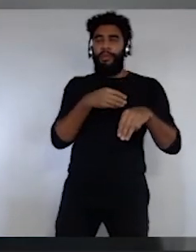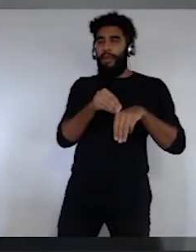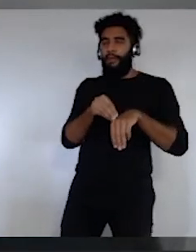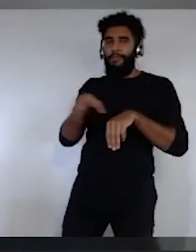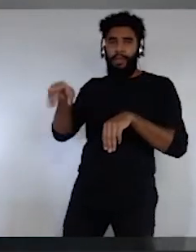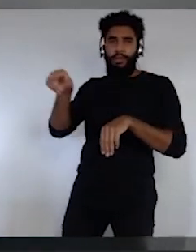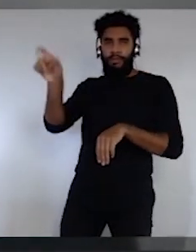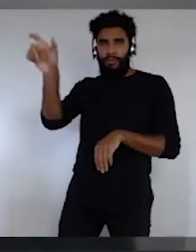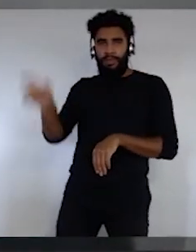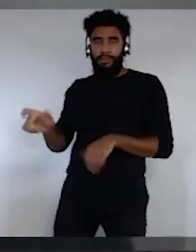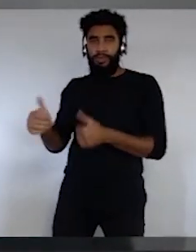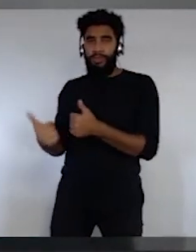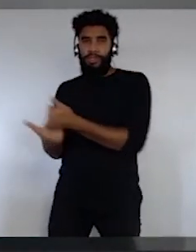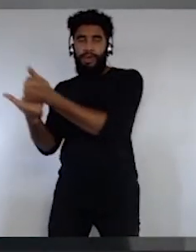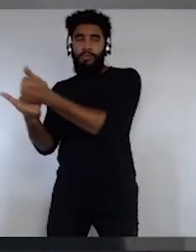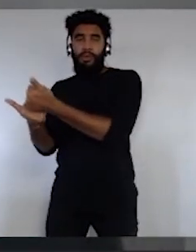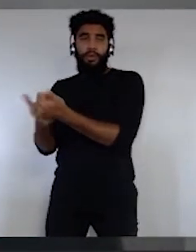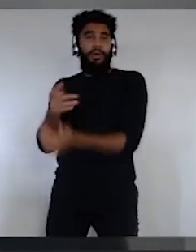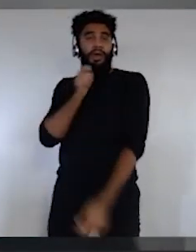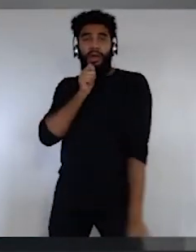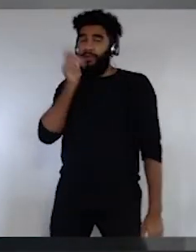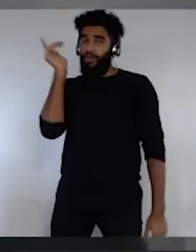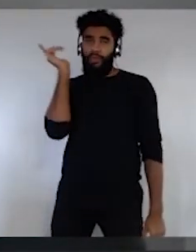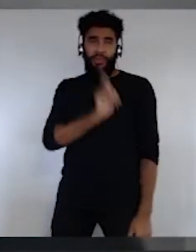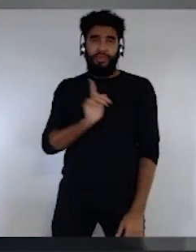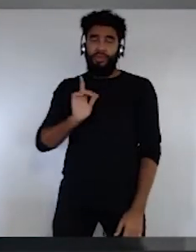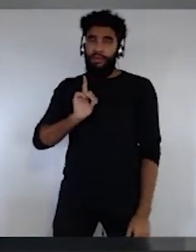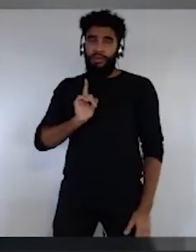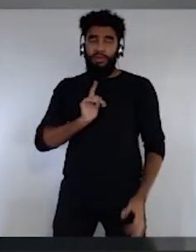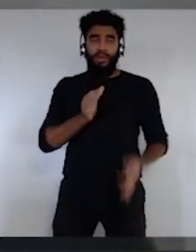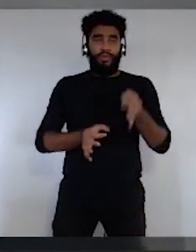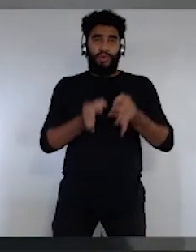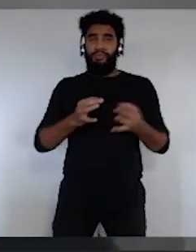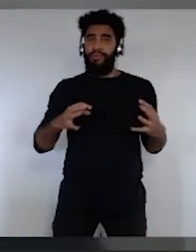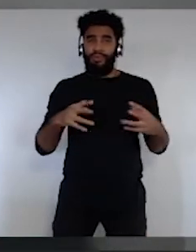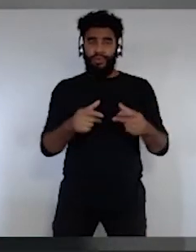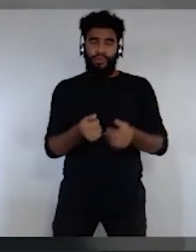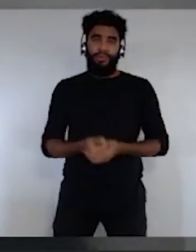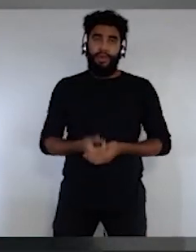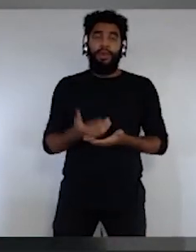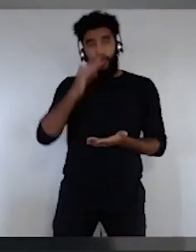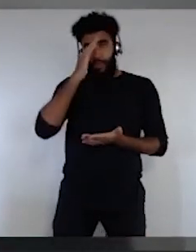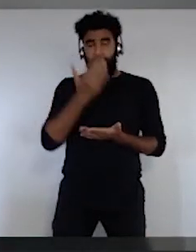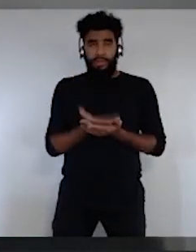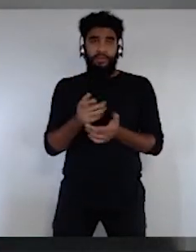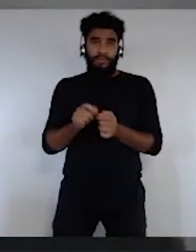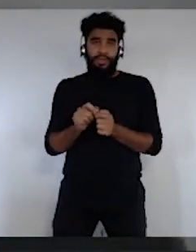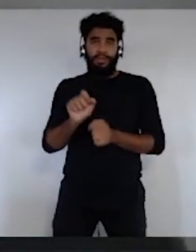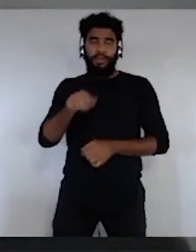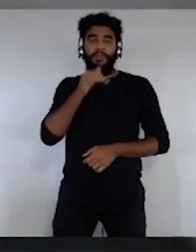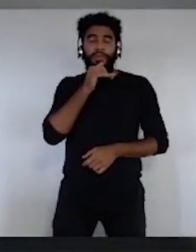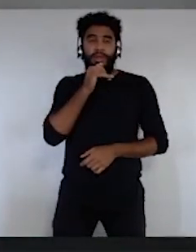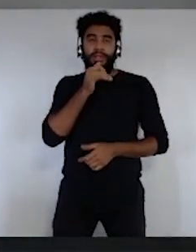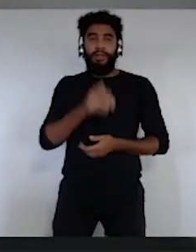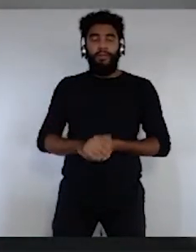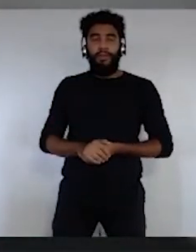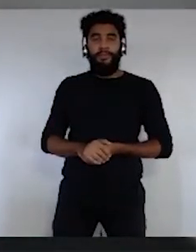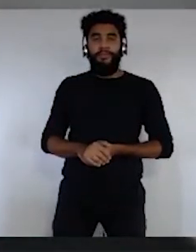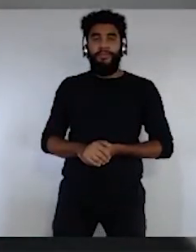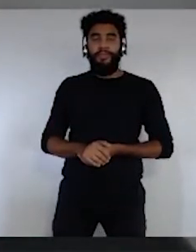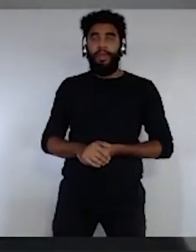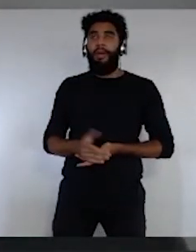Tribunal lá atrás. Quer dizer, os mesmos problemas vão acabar acontecendo. E isso está previsto. E essa emenda ela é